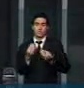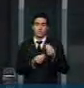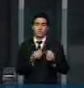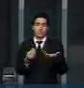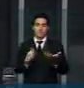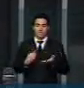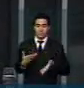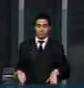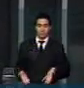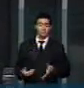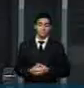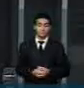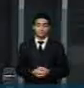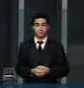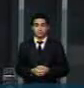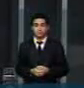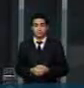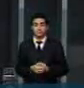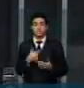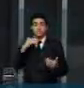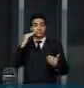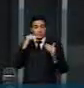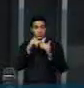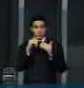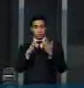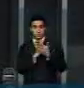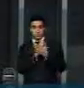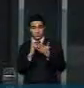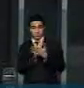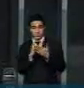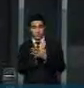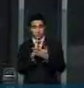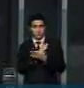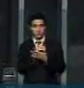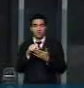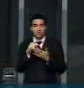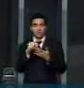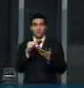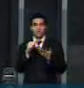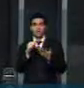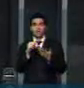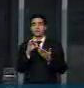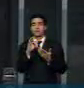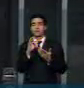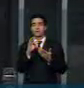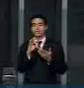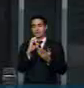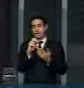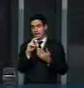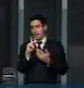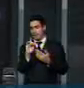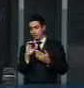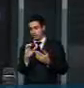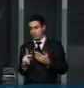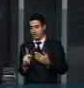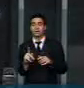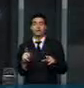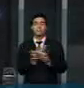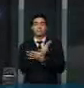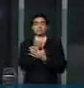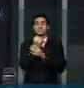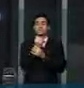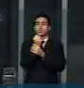geração. De acordo com um livro que é intitulado Crack leva a segurança pública